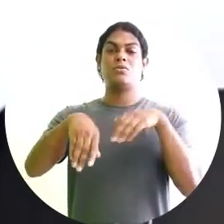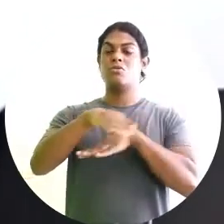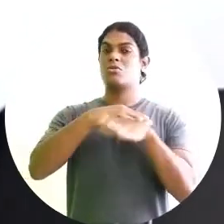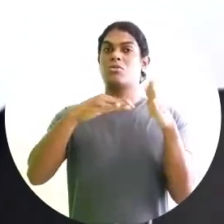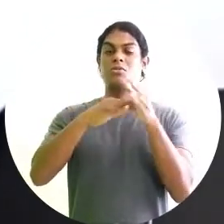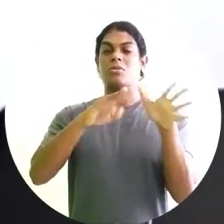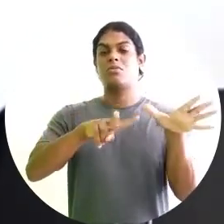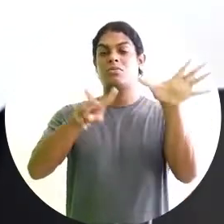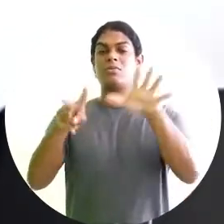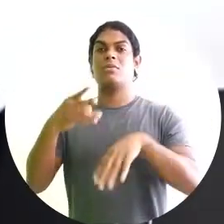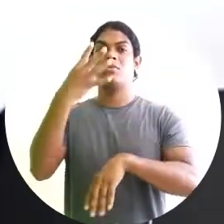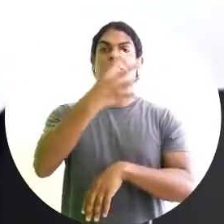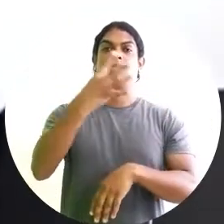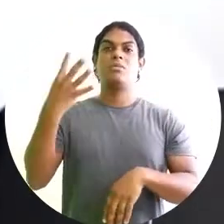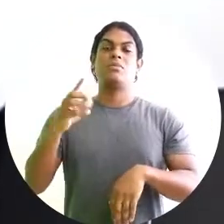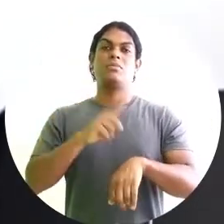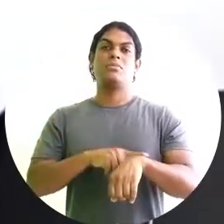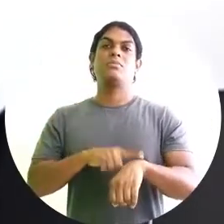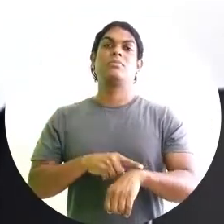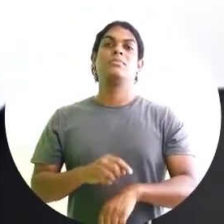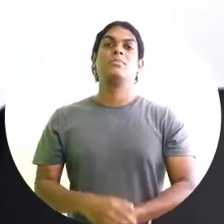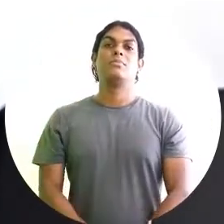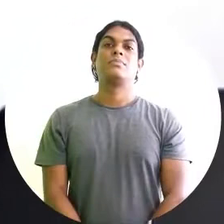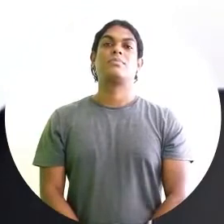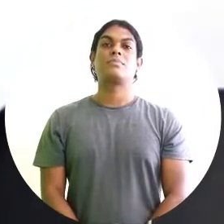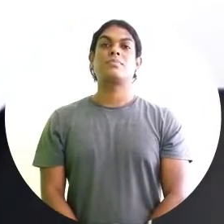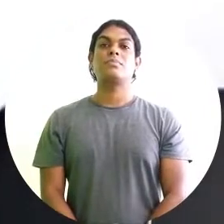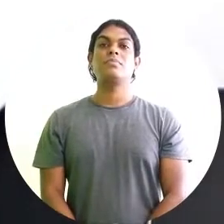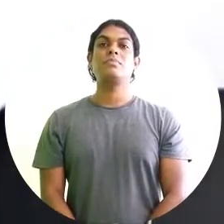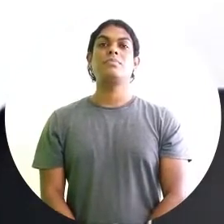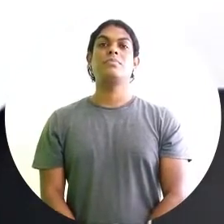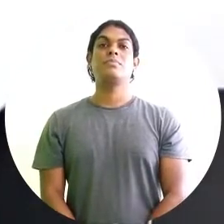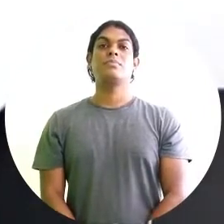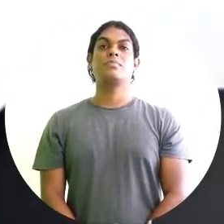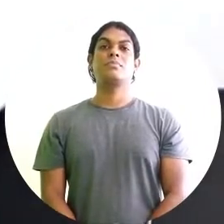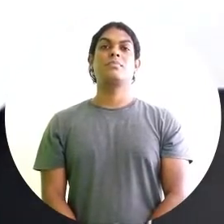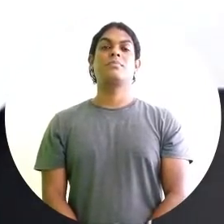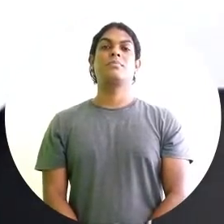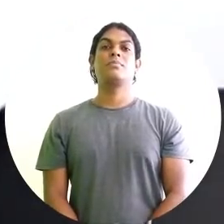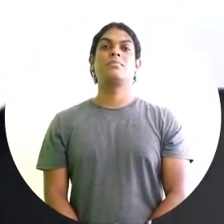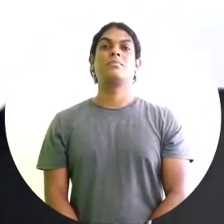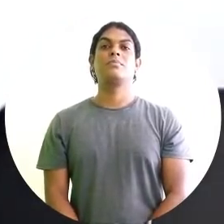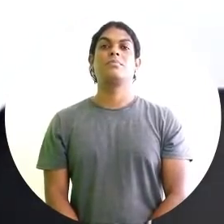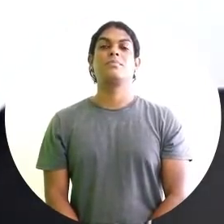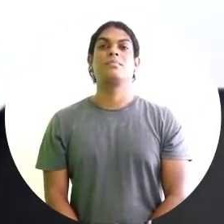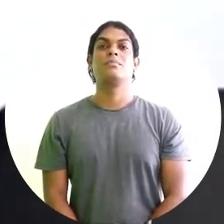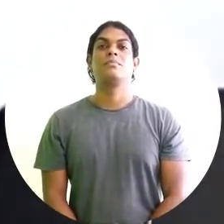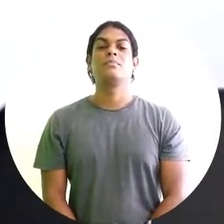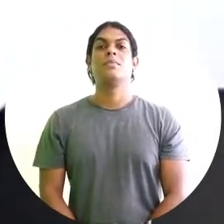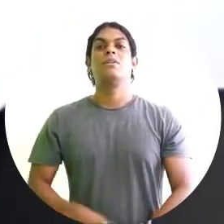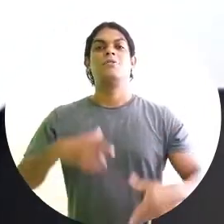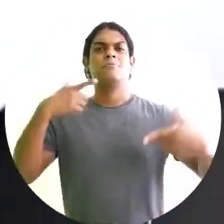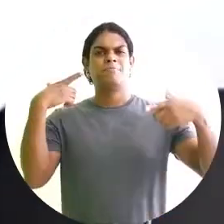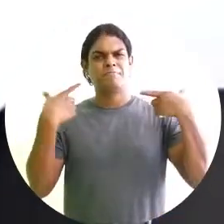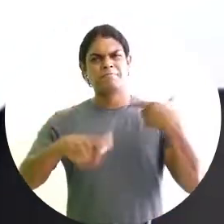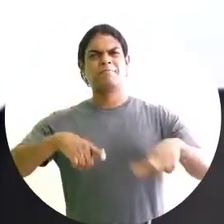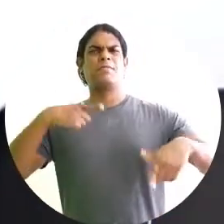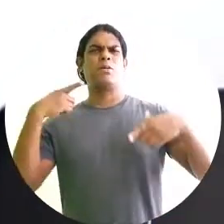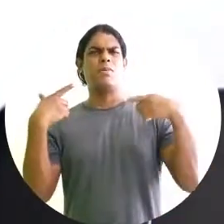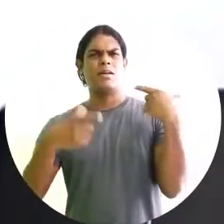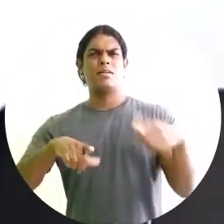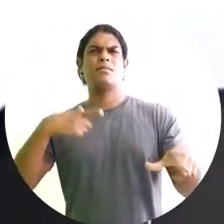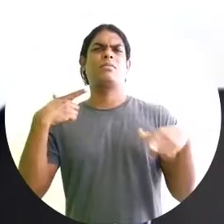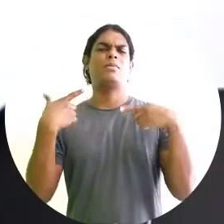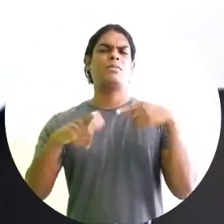semanais. Quando isso modifica? Jornadas ininterruptas de trabalho. O que significa isso?